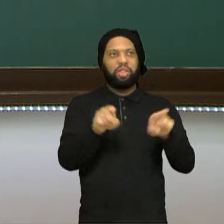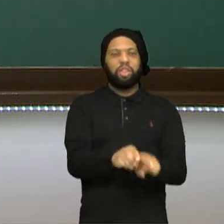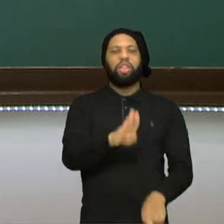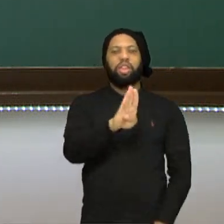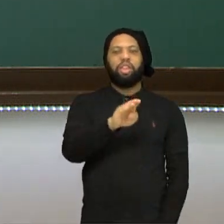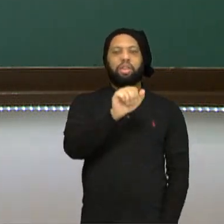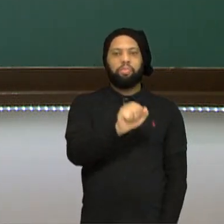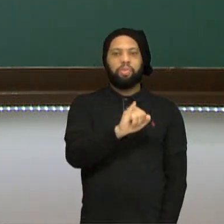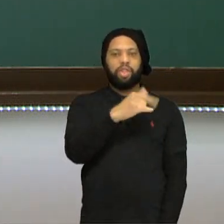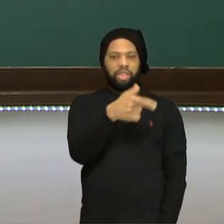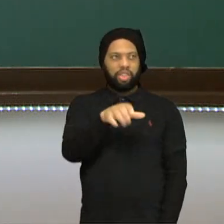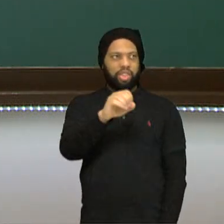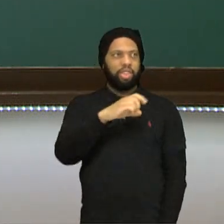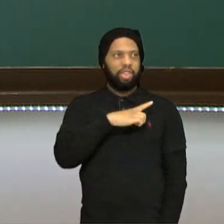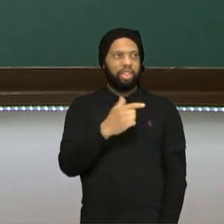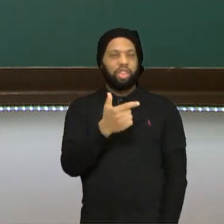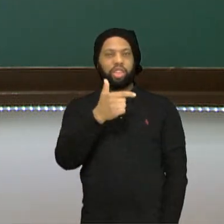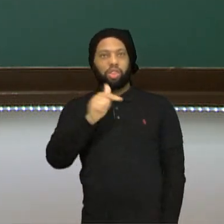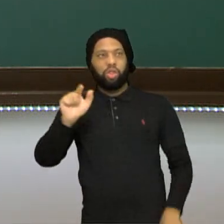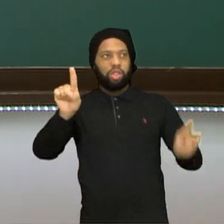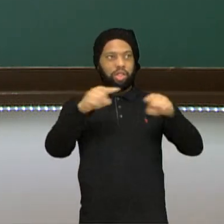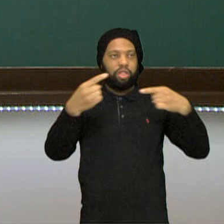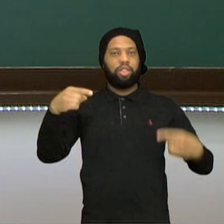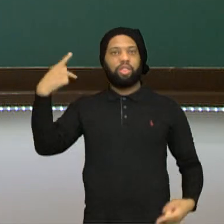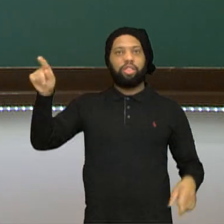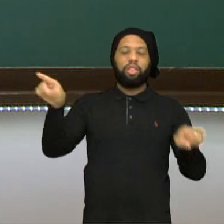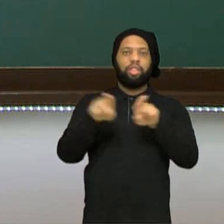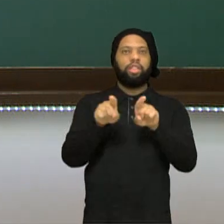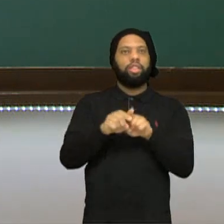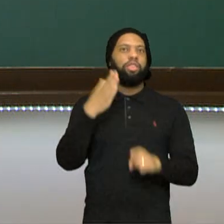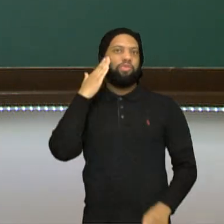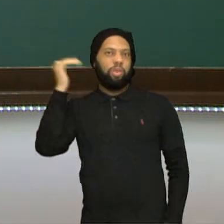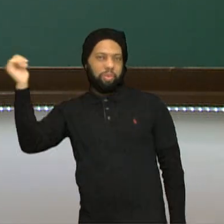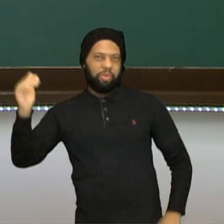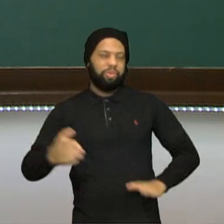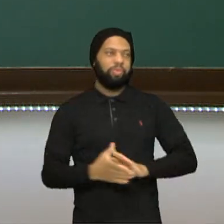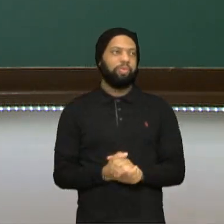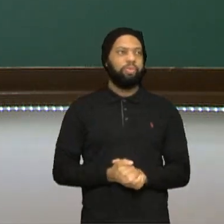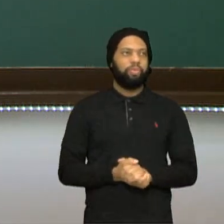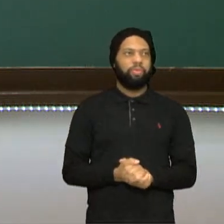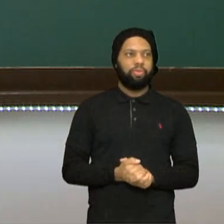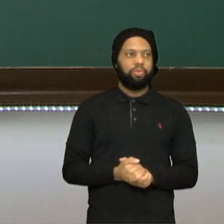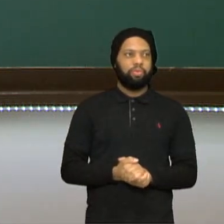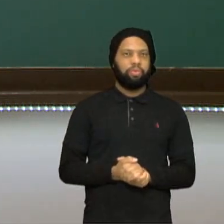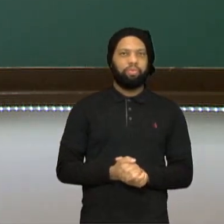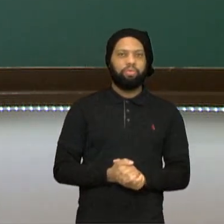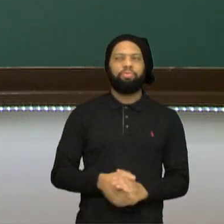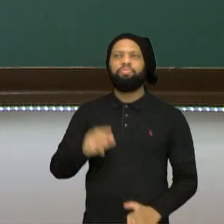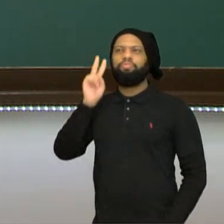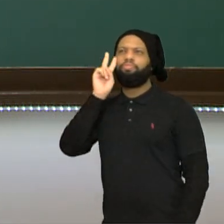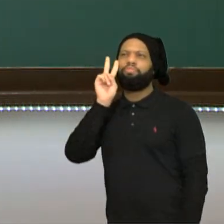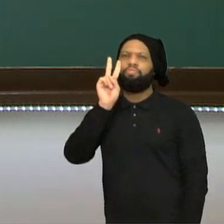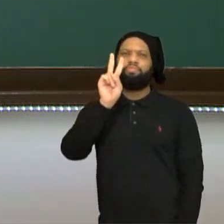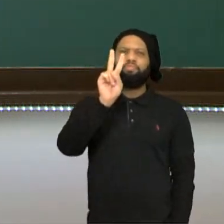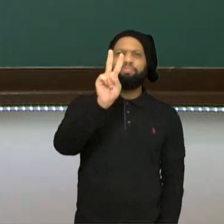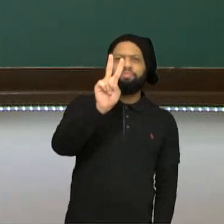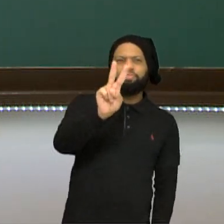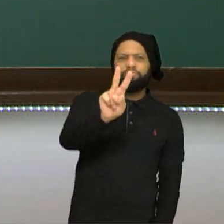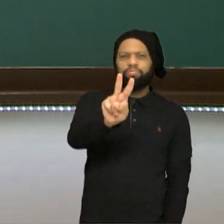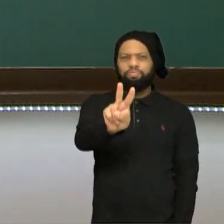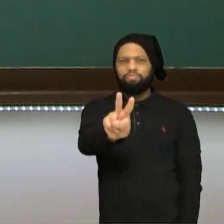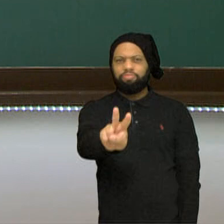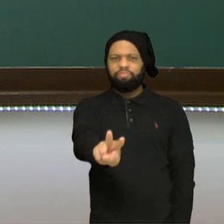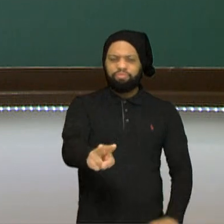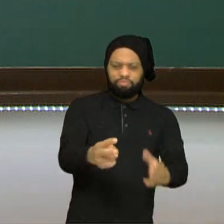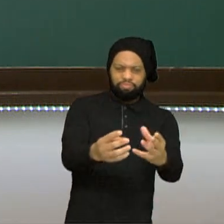baião. E outra grande música dele, né? Asa Branca. Então vamos lá? Quando olhei a